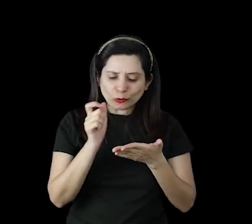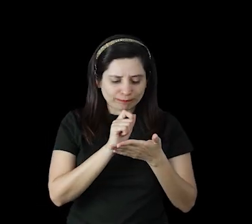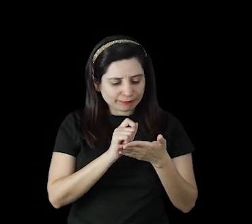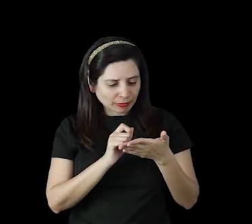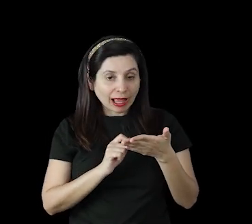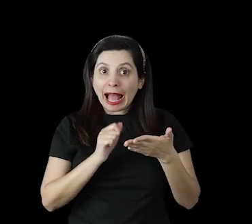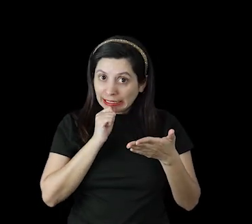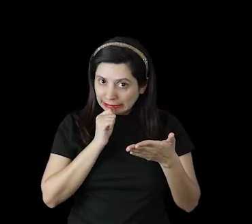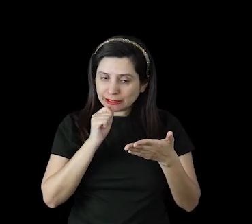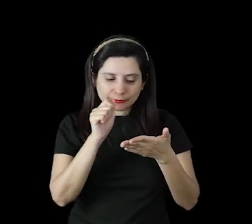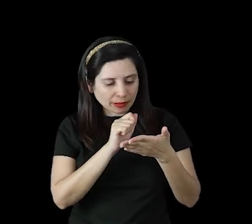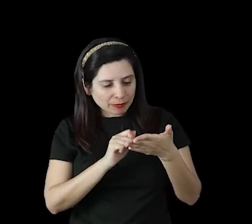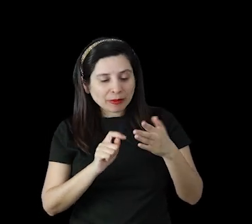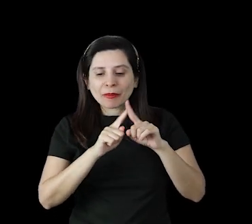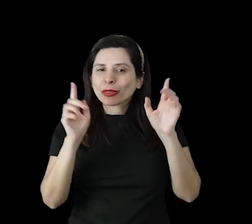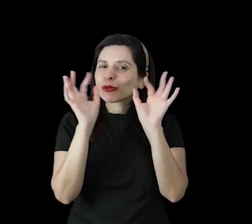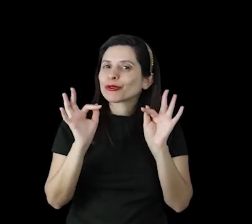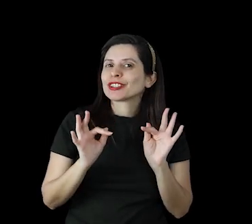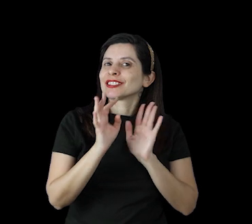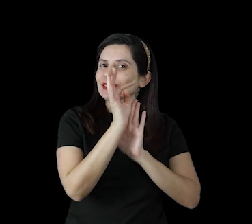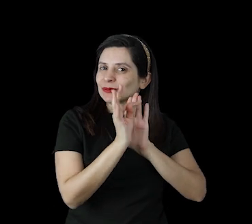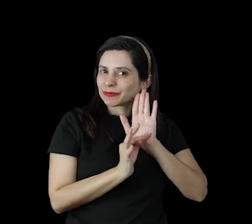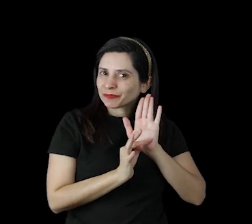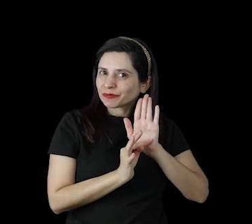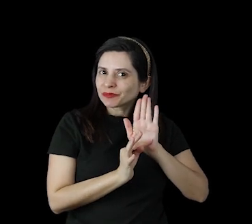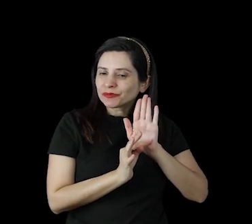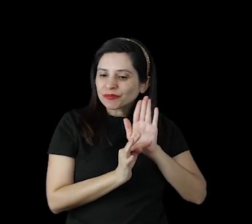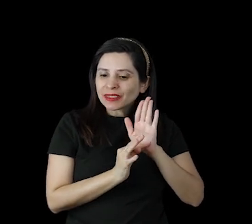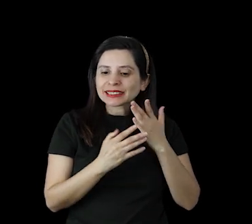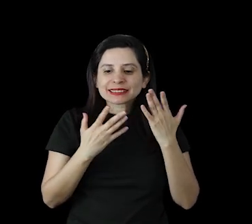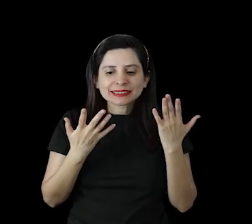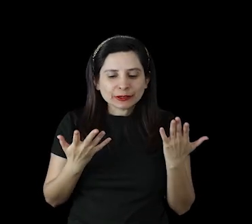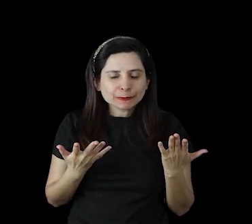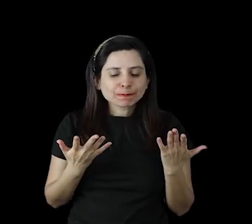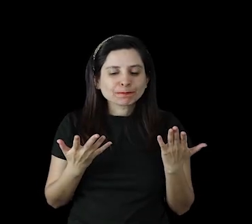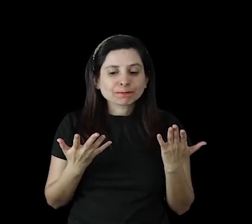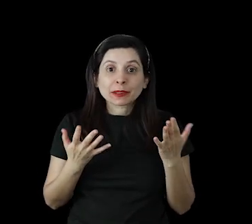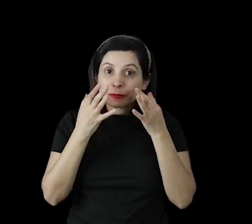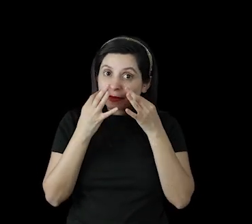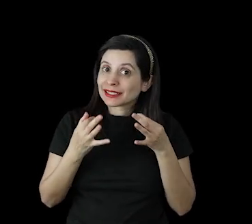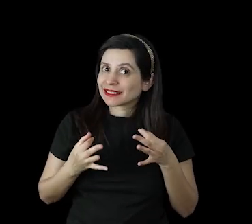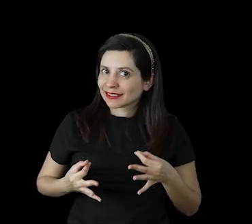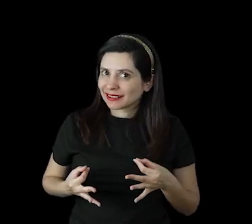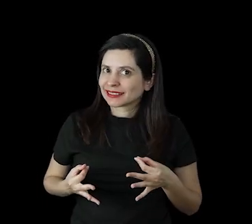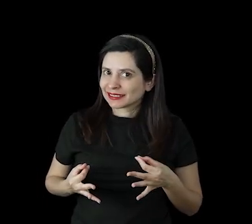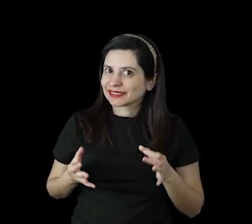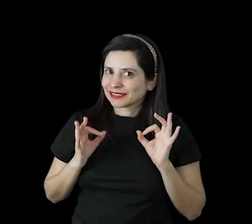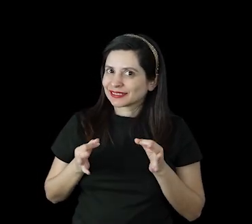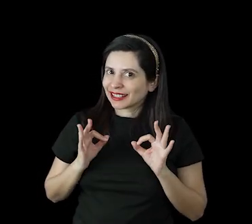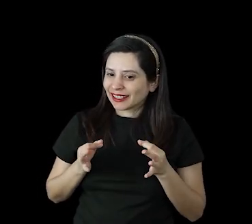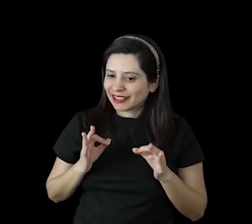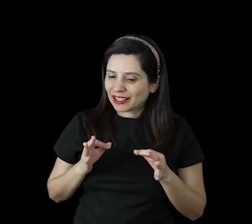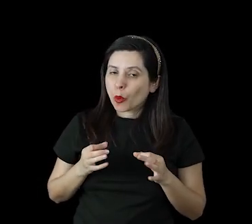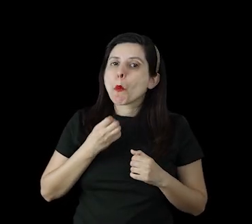o roteiro ainda, mas agora estou mais feliz com o roteiro. Então é algo para a gente prestar atenção, né. E